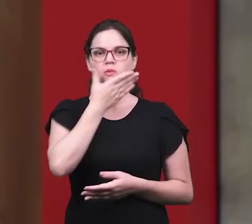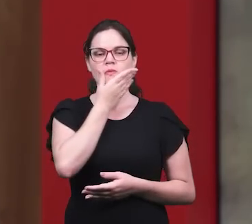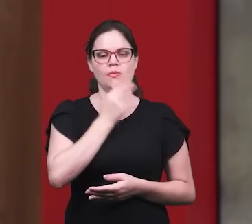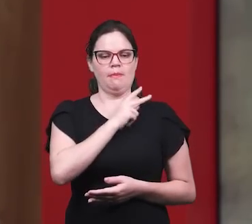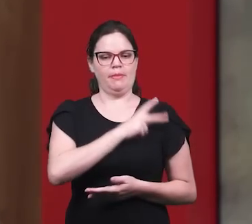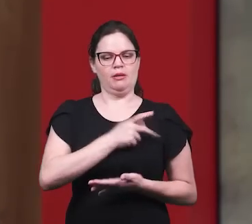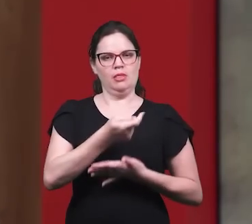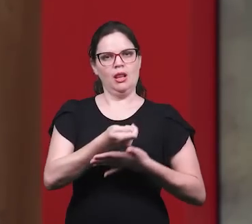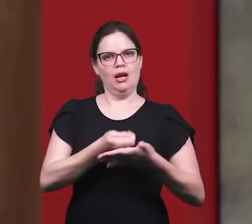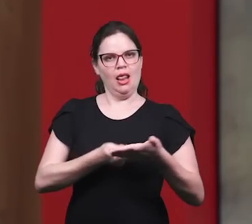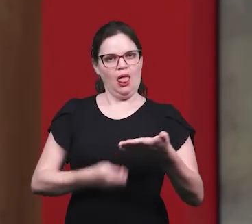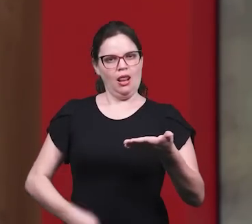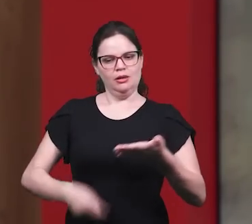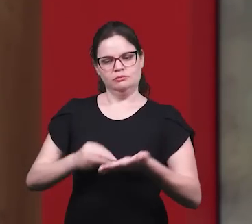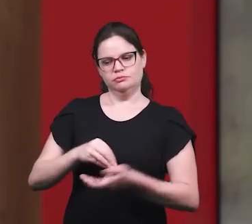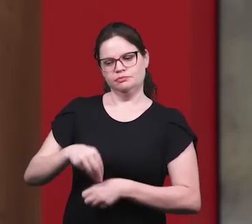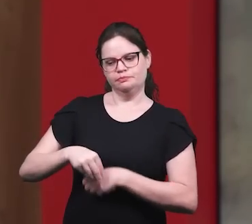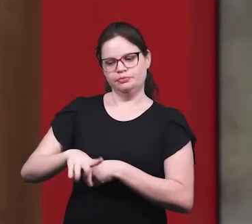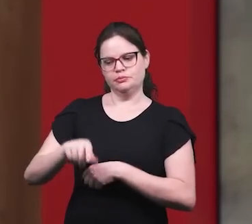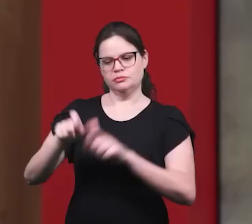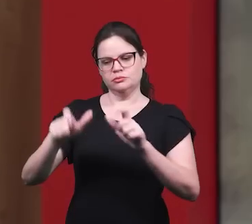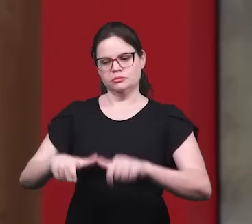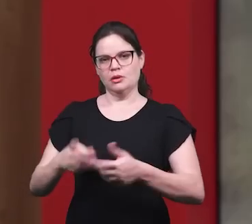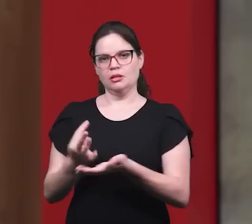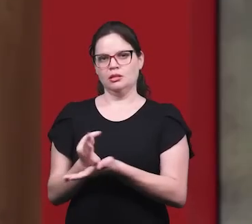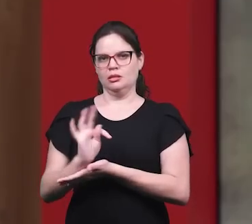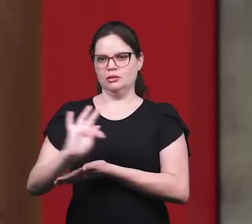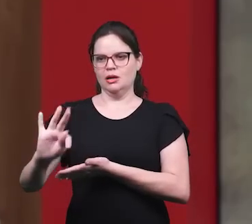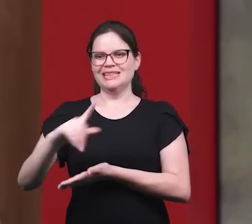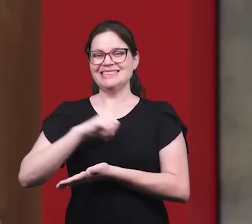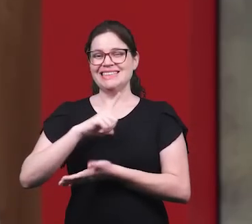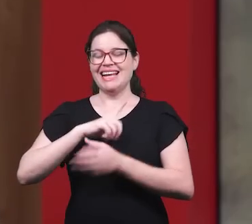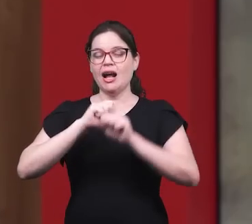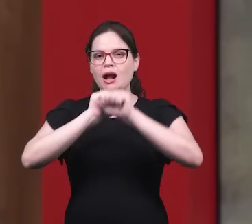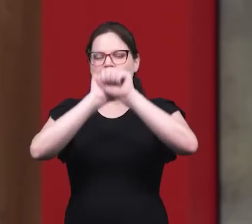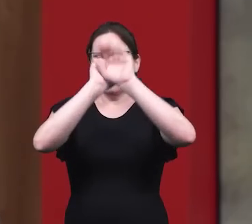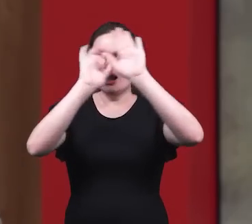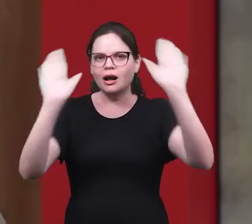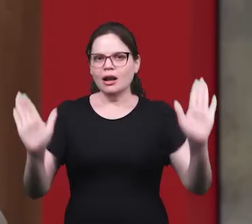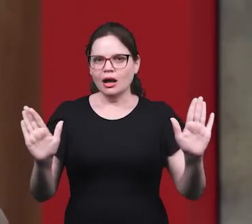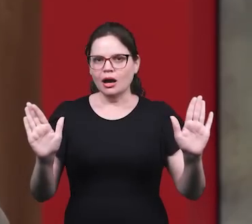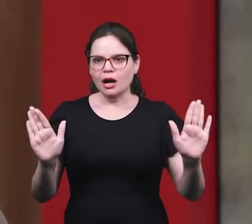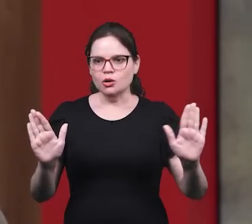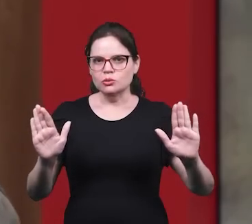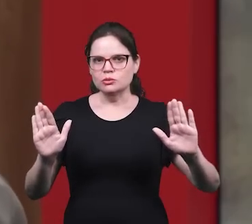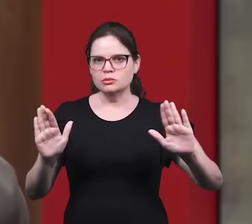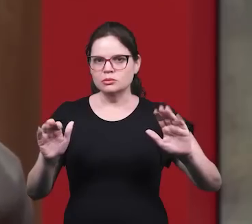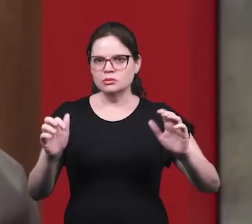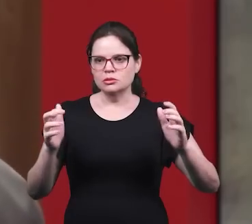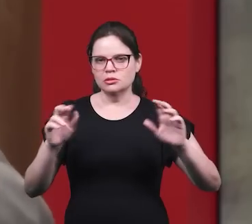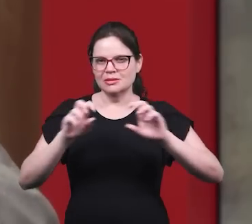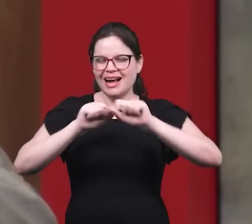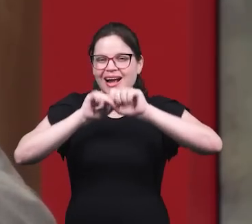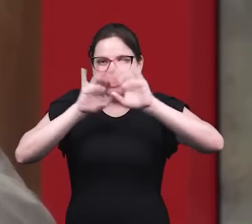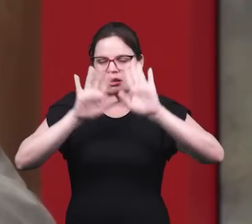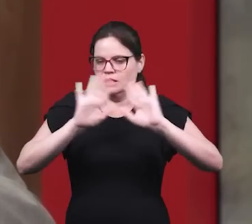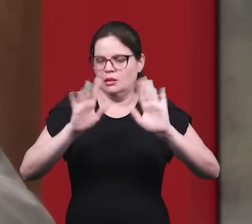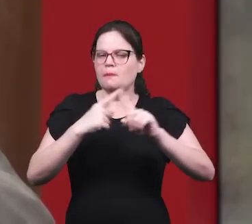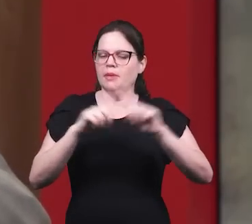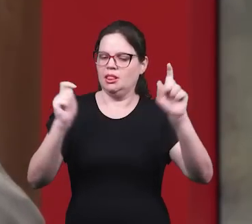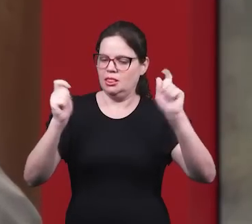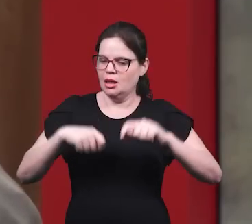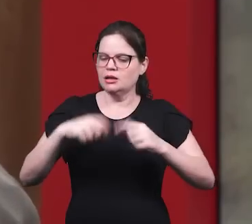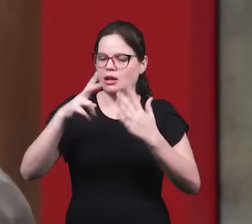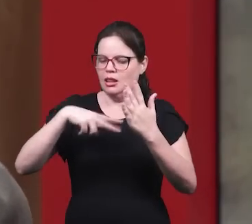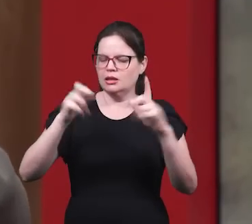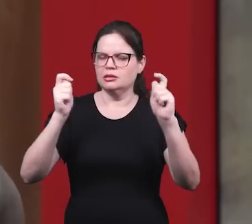Tessalonicenses, ele não dá uma explicação clara do momento, mas dá para nós entendermos,